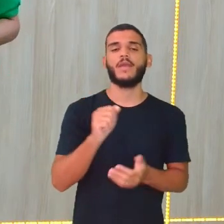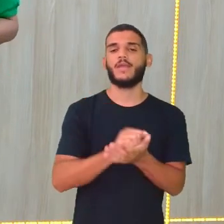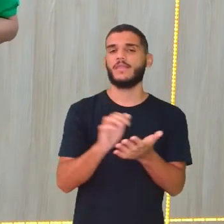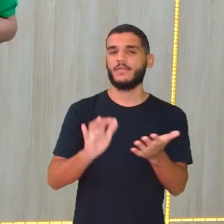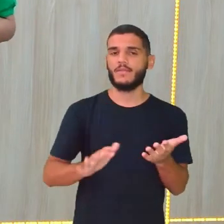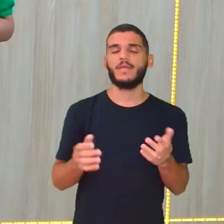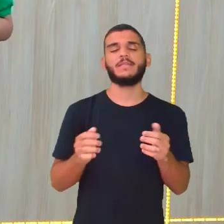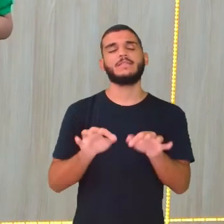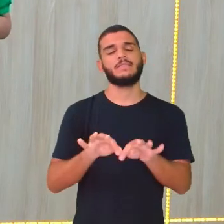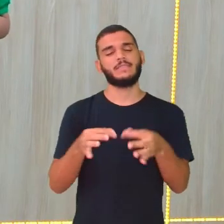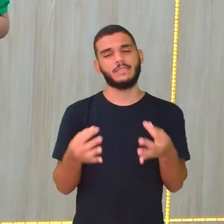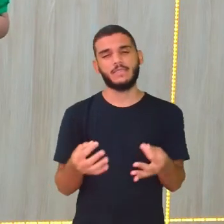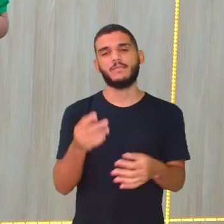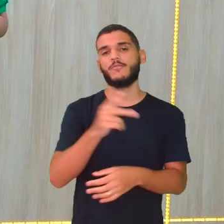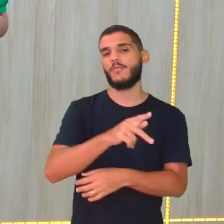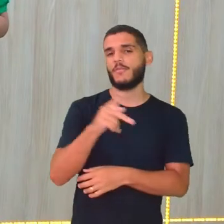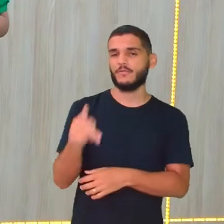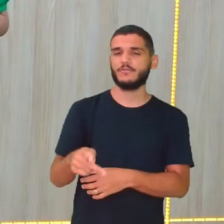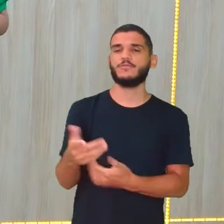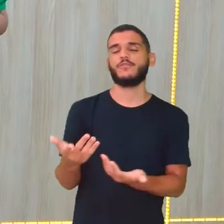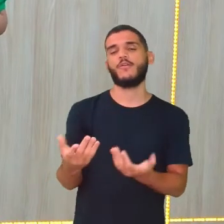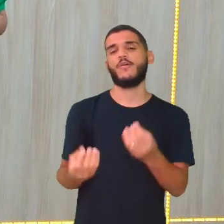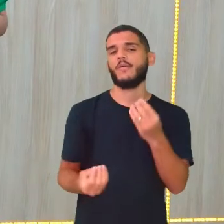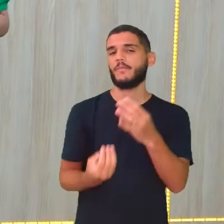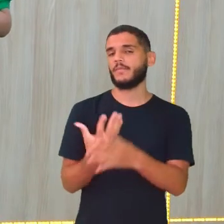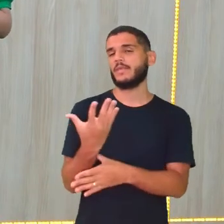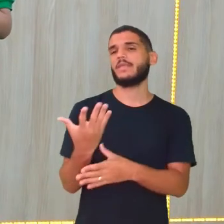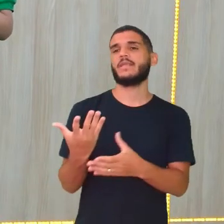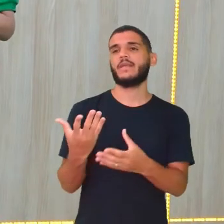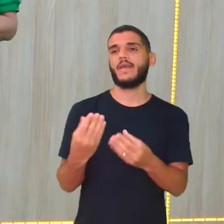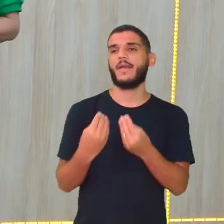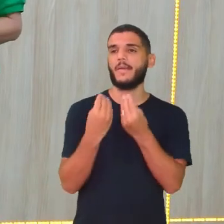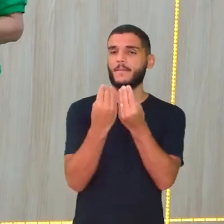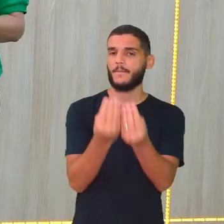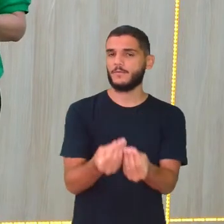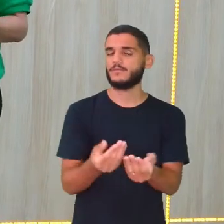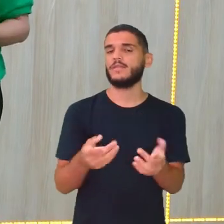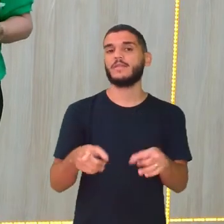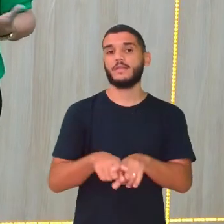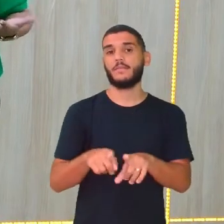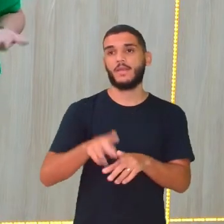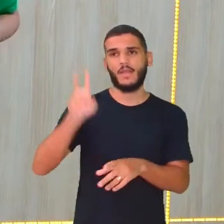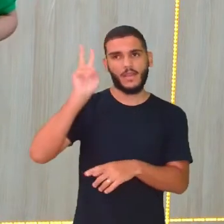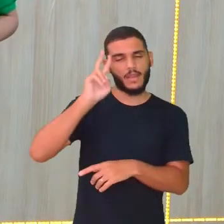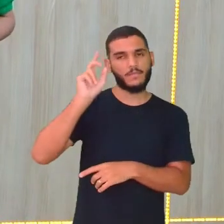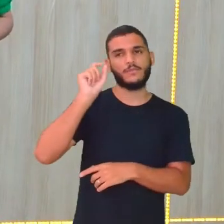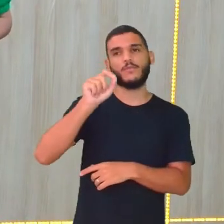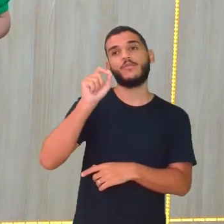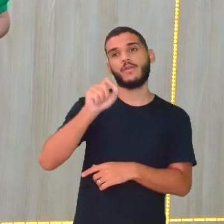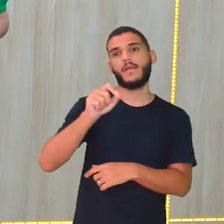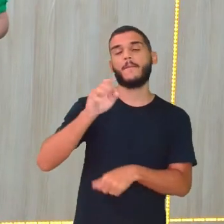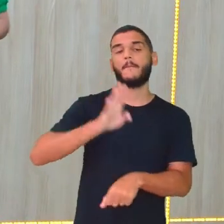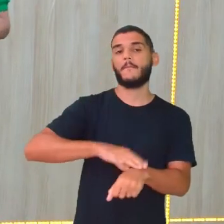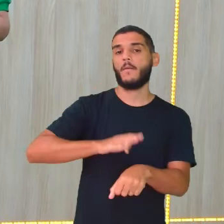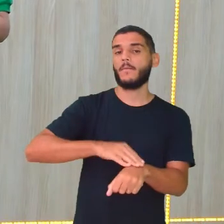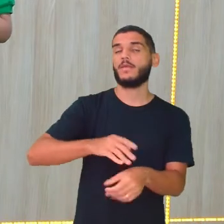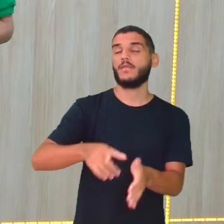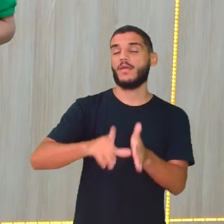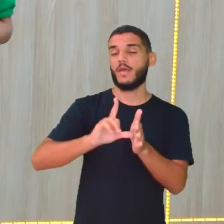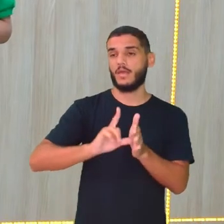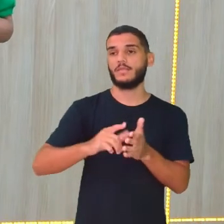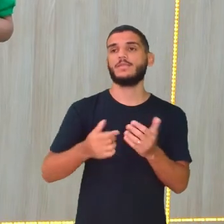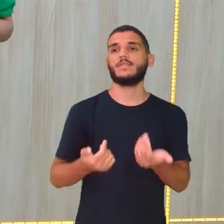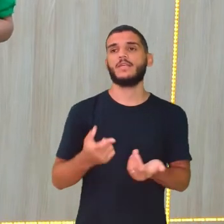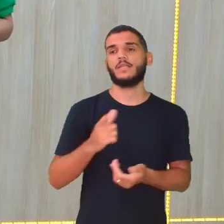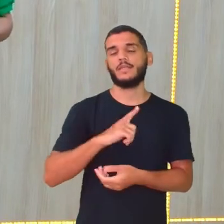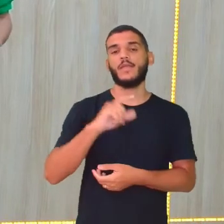simples do professor fazer, trazer para eles, mas lembrem-se que, como no nosso momento anterior, nós